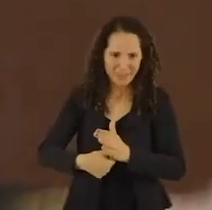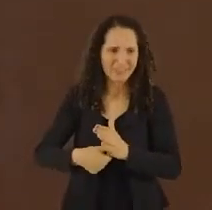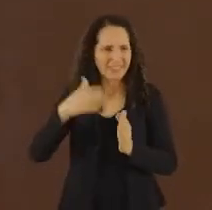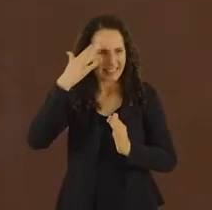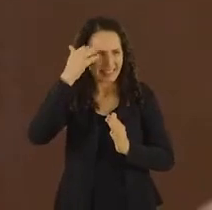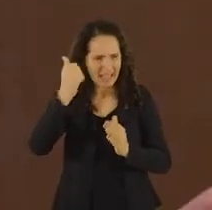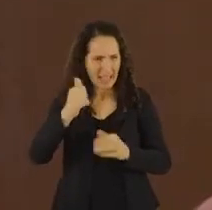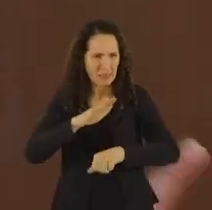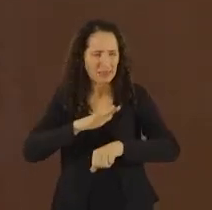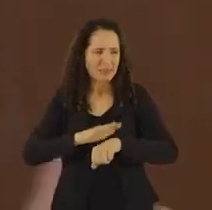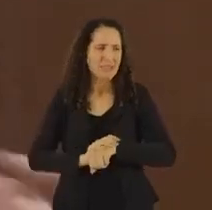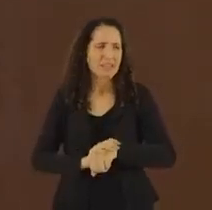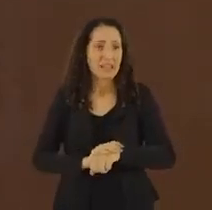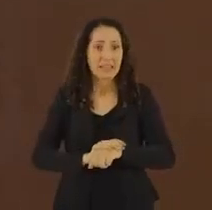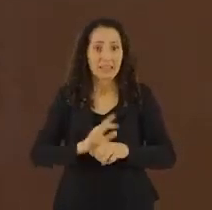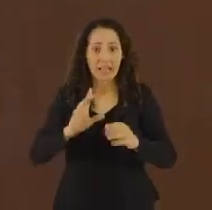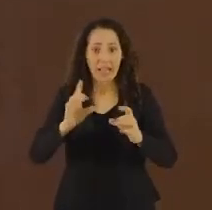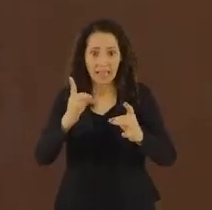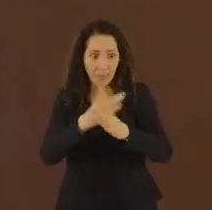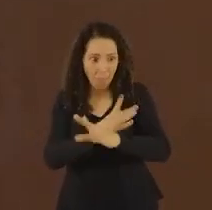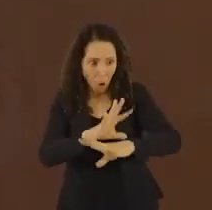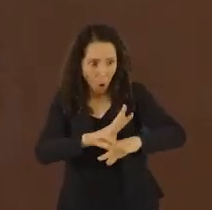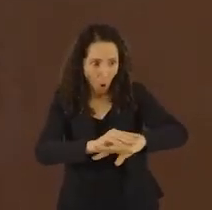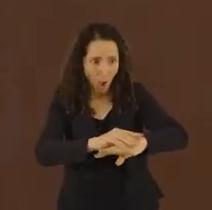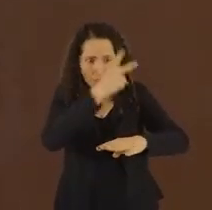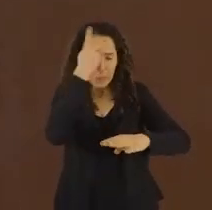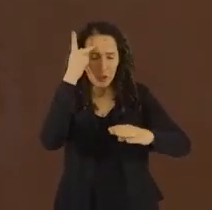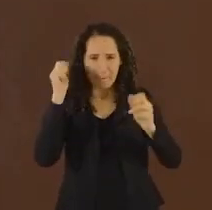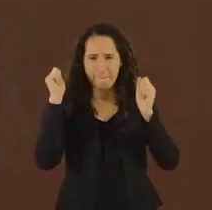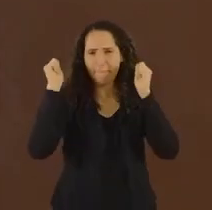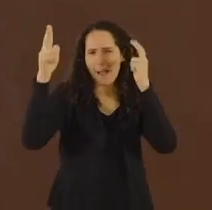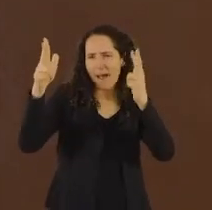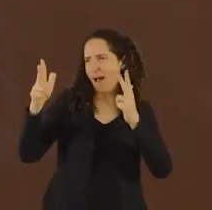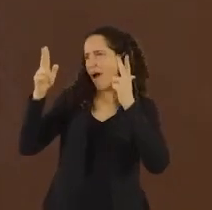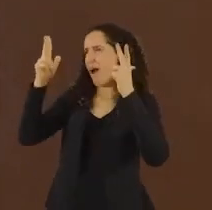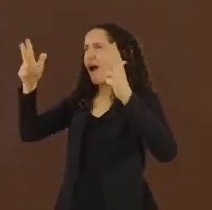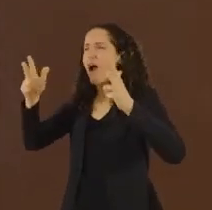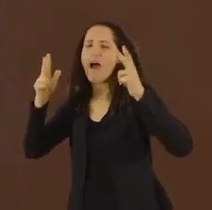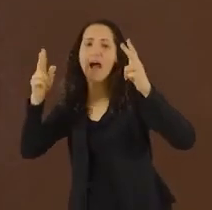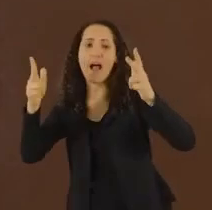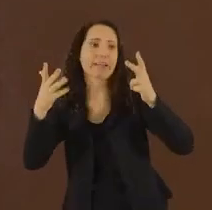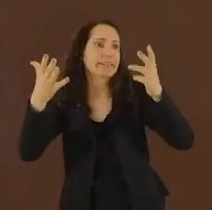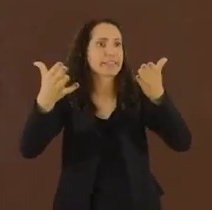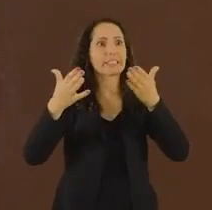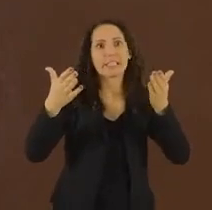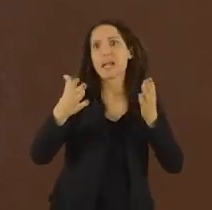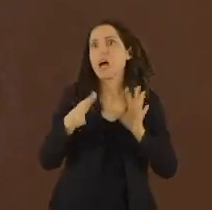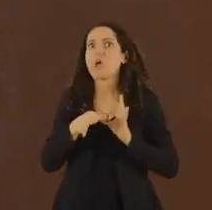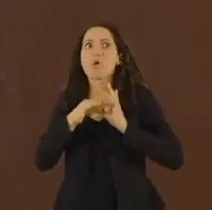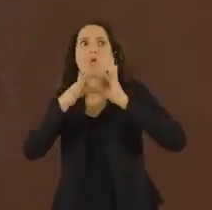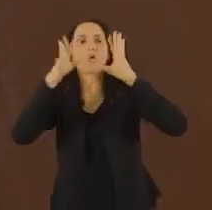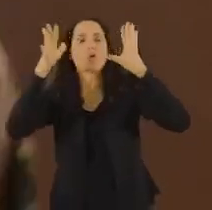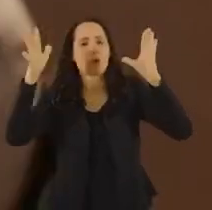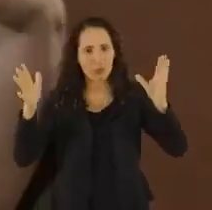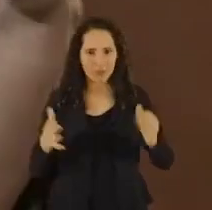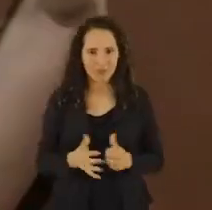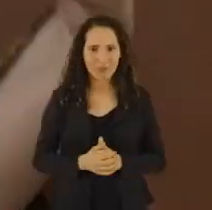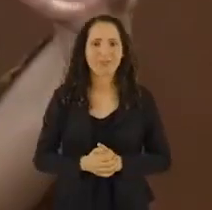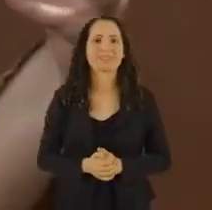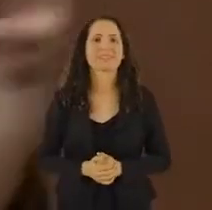abusiva inclusive né então nós percebemos um Os anos 20 a